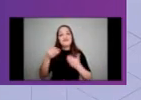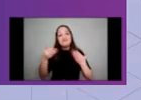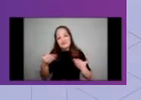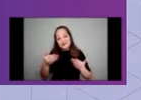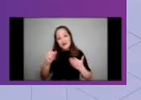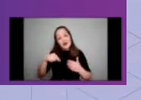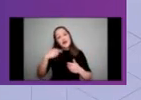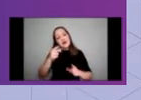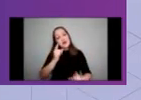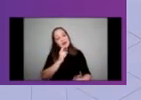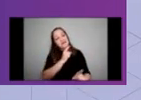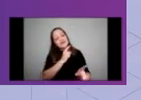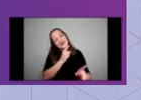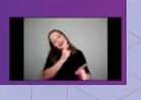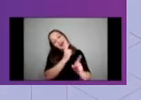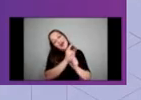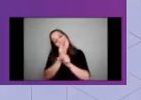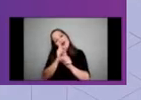G1